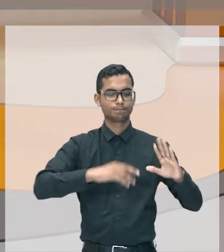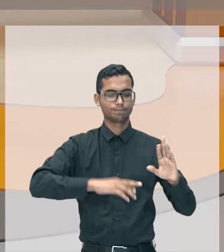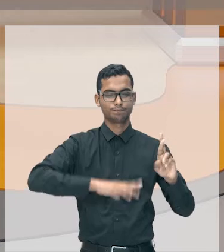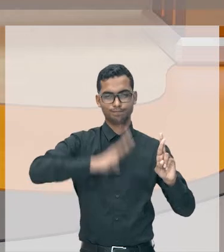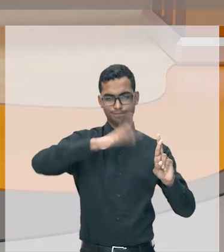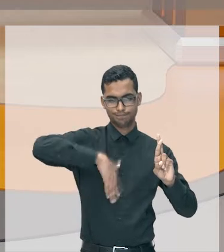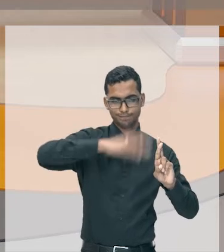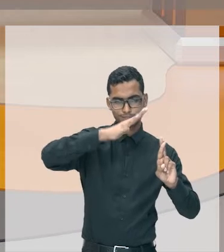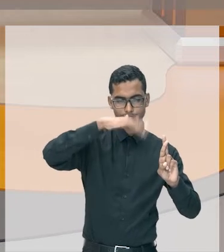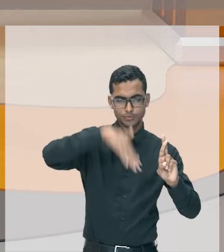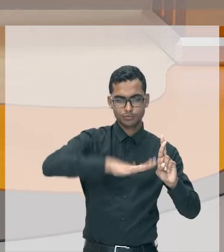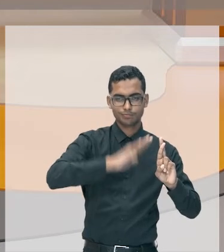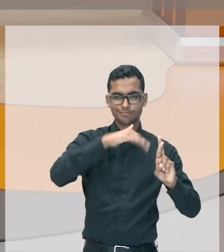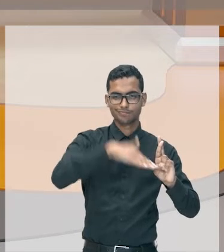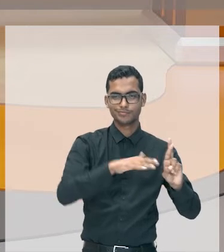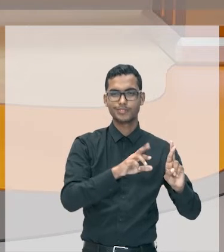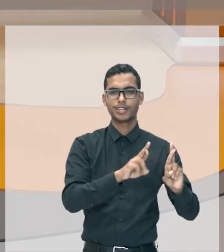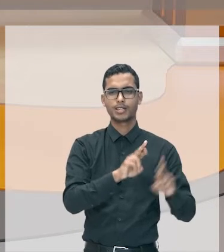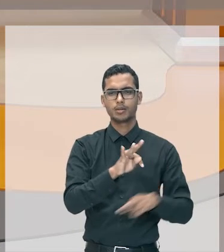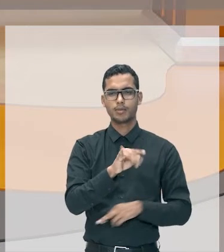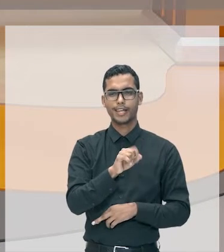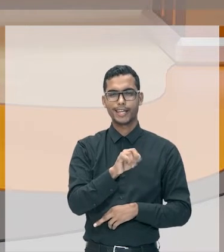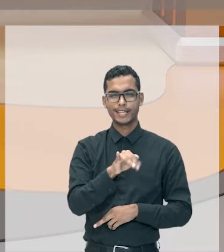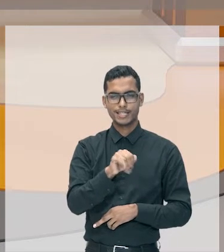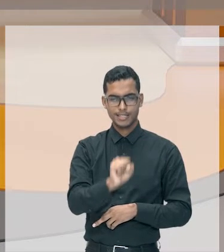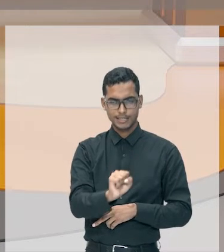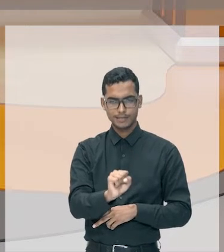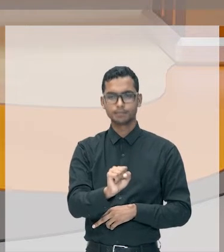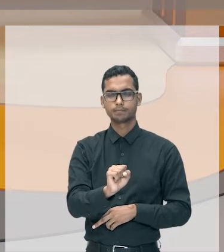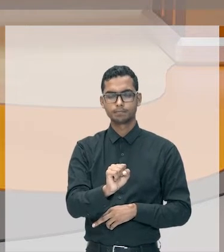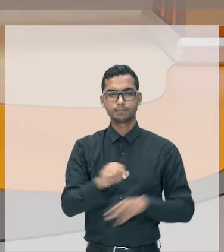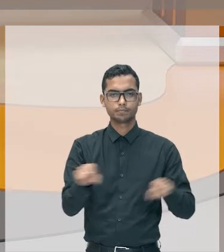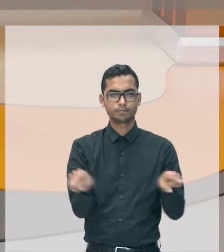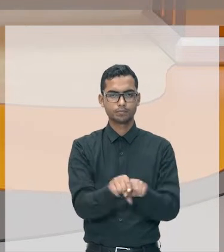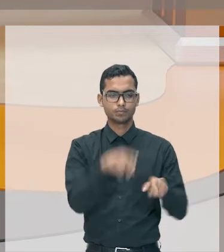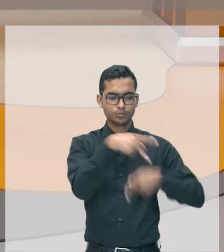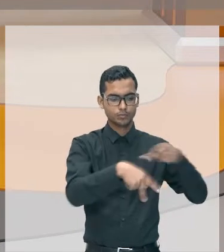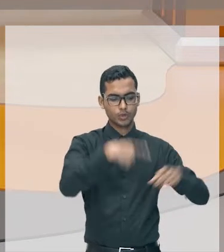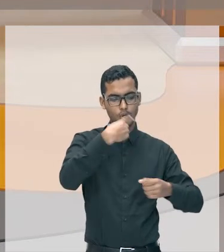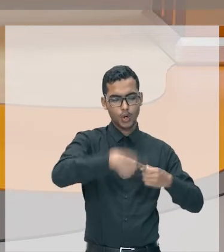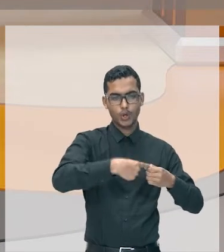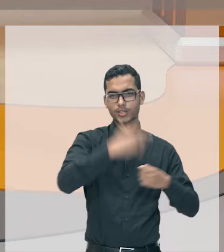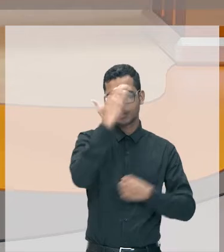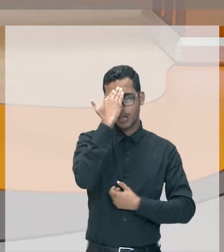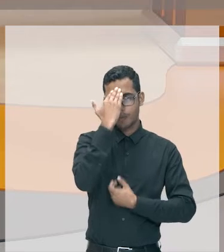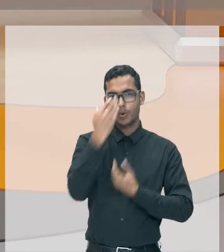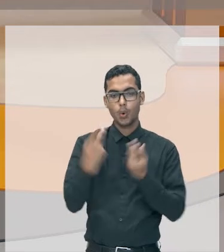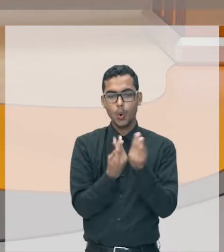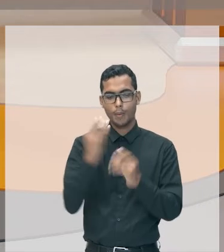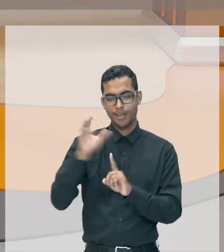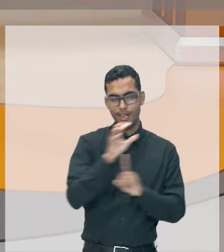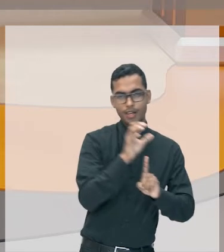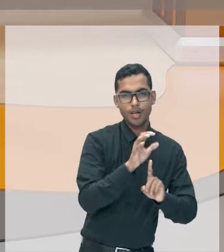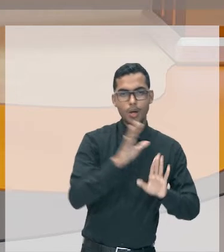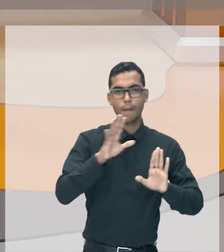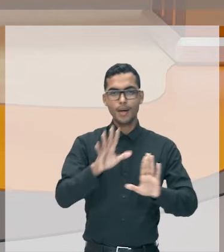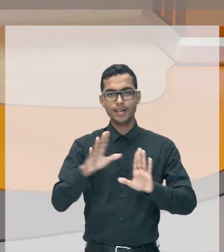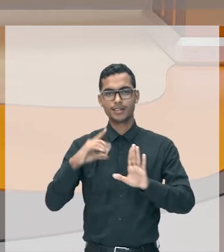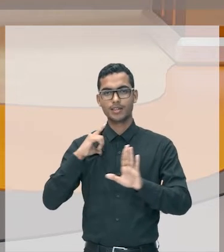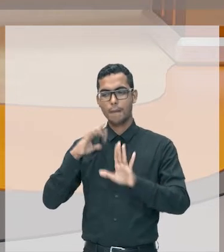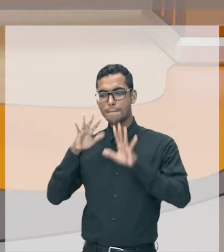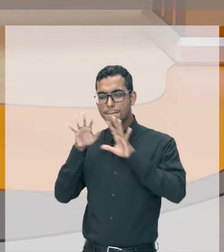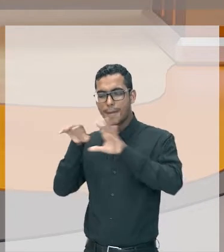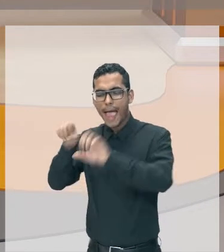pessoas, ajuda ali, faz parte do contexto histórico da vida do povo ribeirinho, mas eu não posso pegar a lenda do Boto.